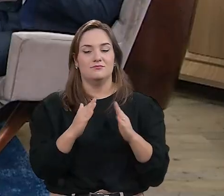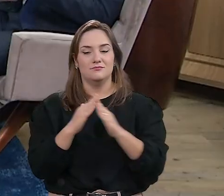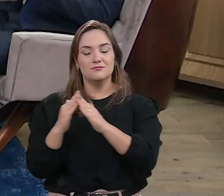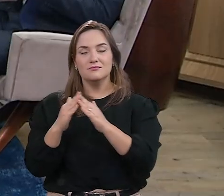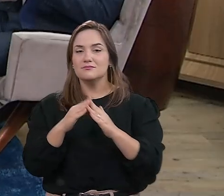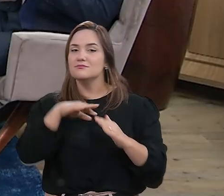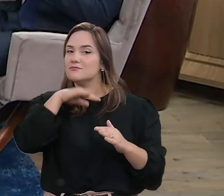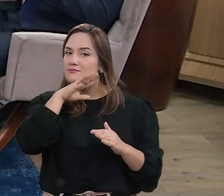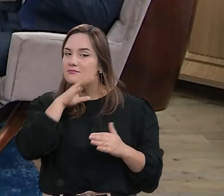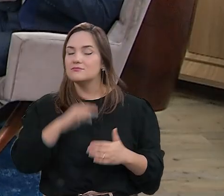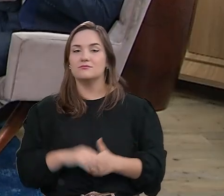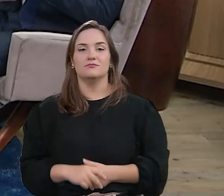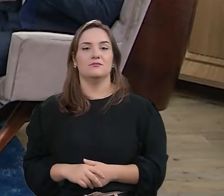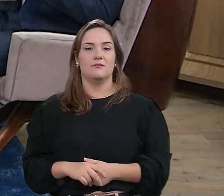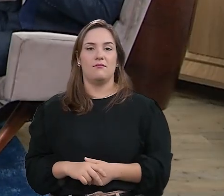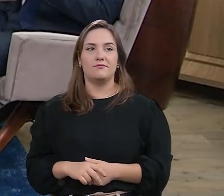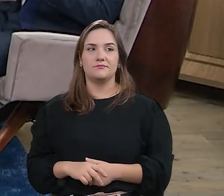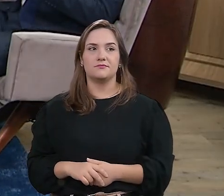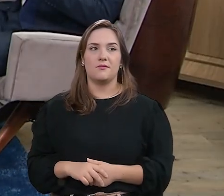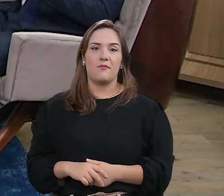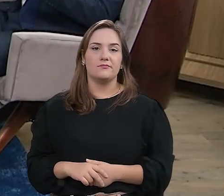a questão